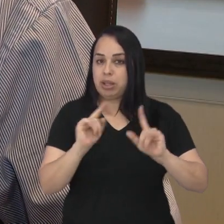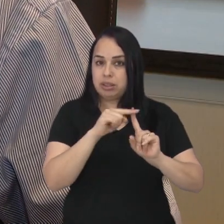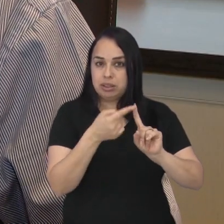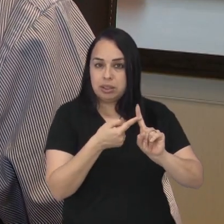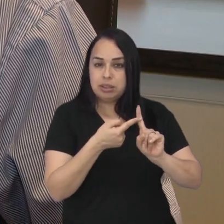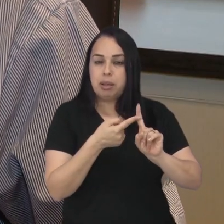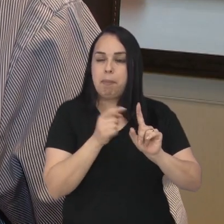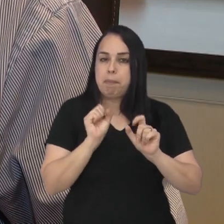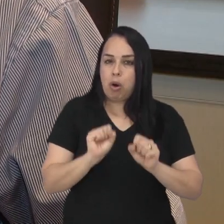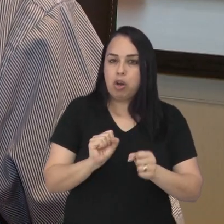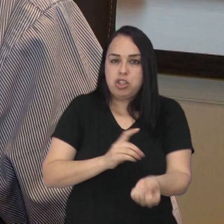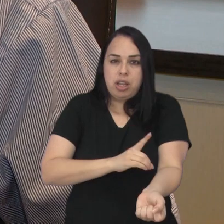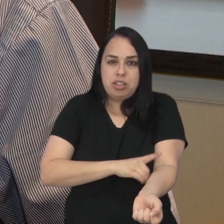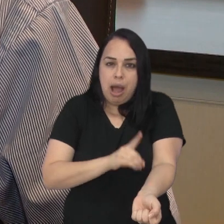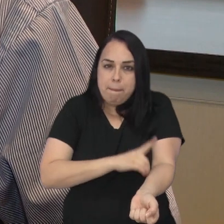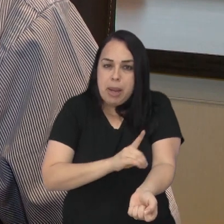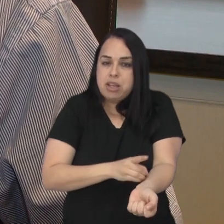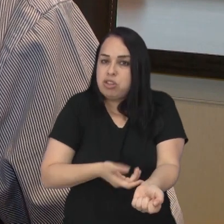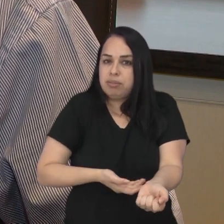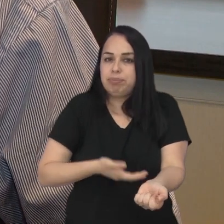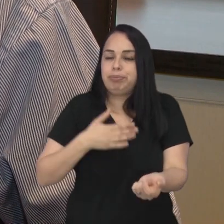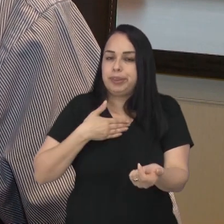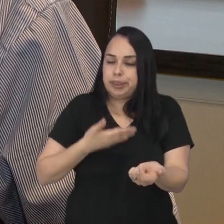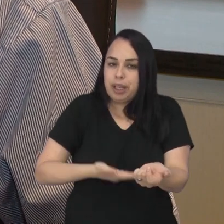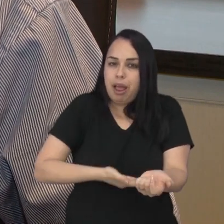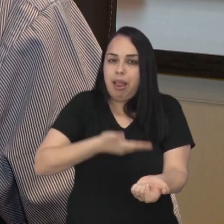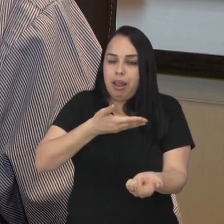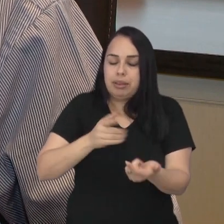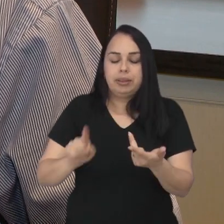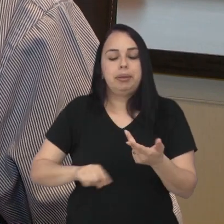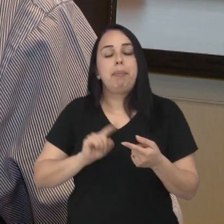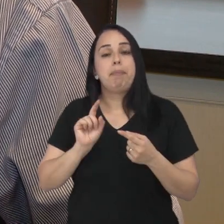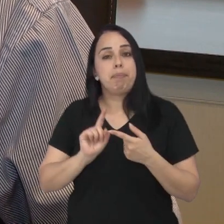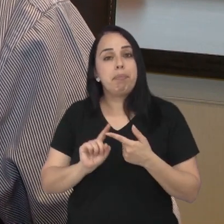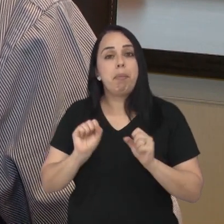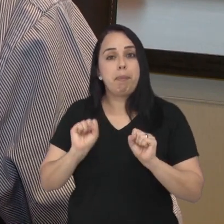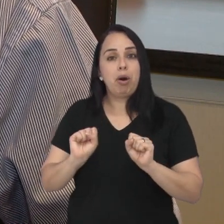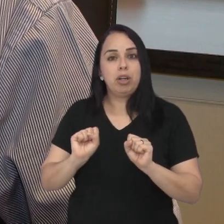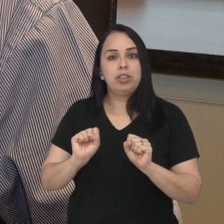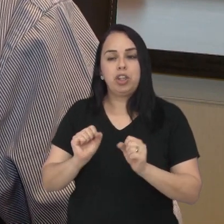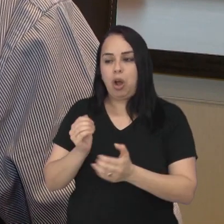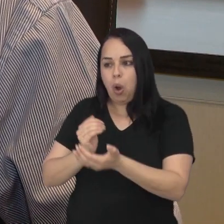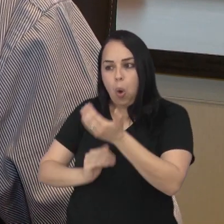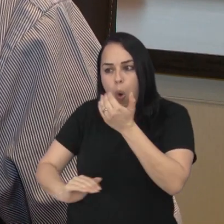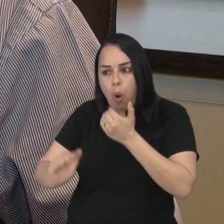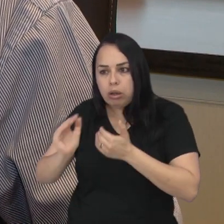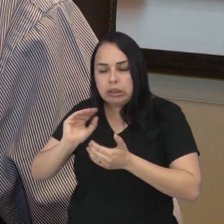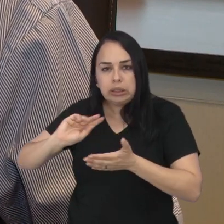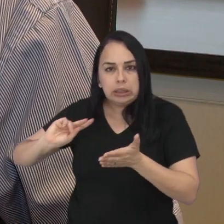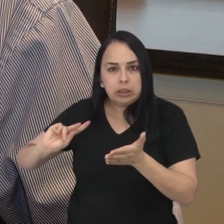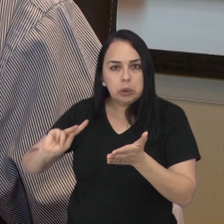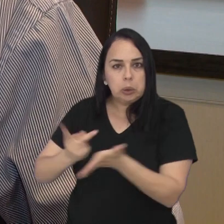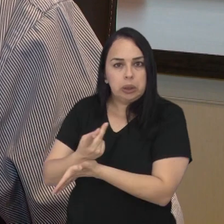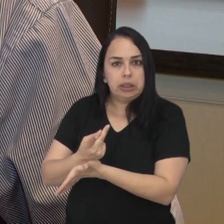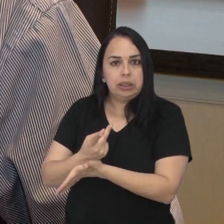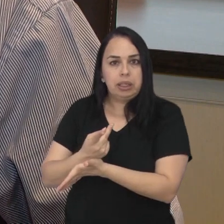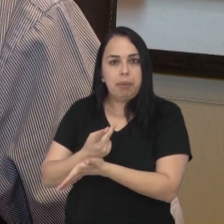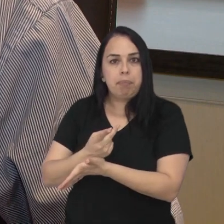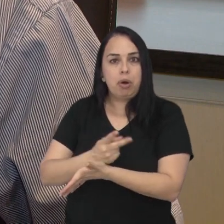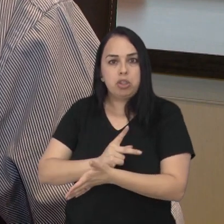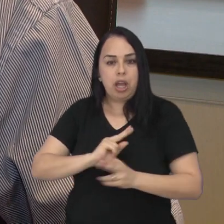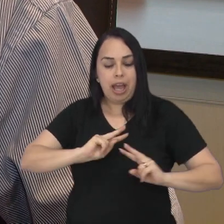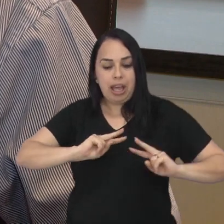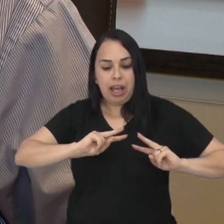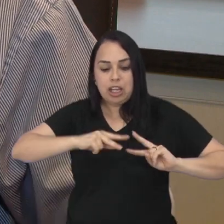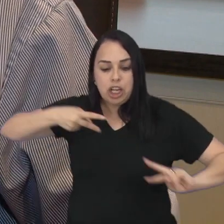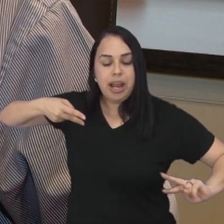durante a gestação, uma hipertensão durante a gestação, um diabetes gestacional, ela pode levar, esse consumo excessivo pode